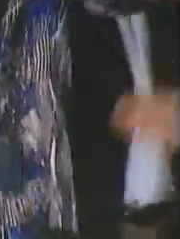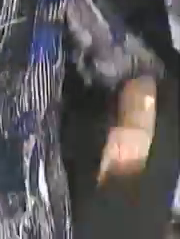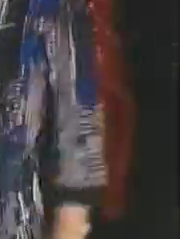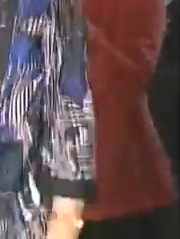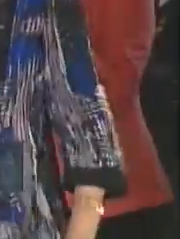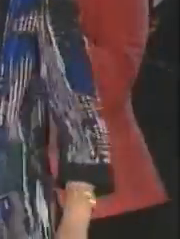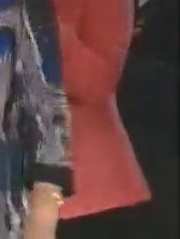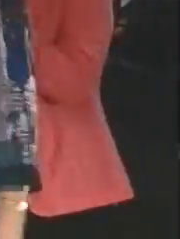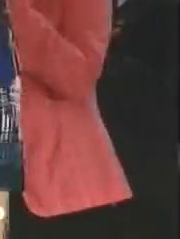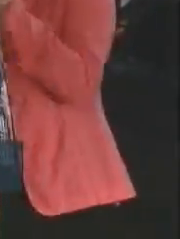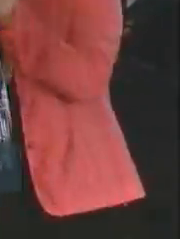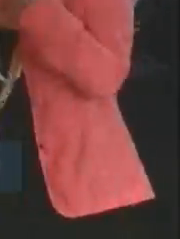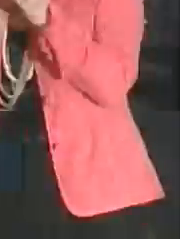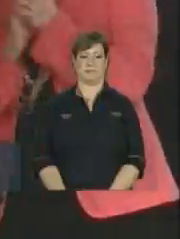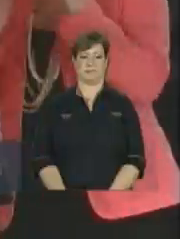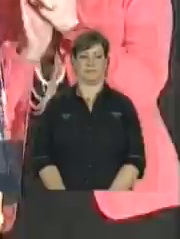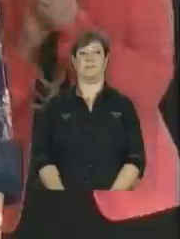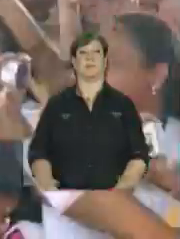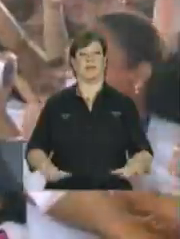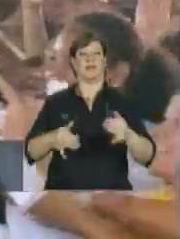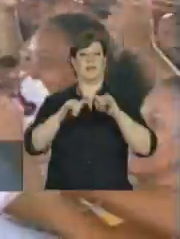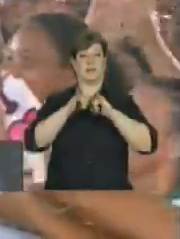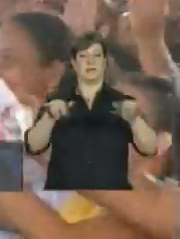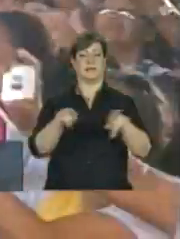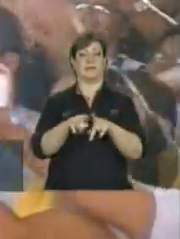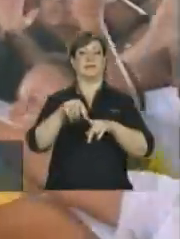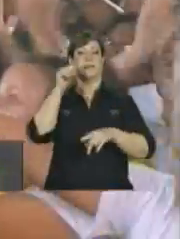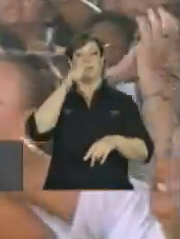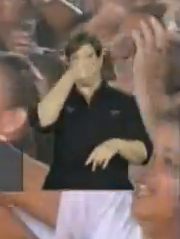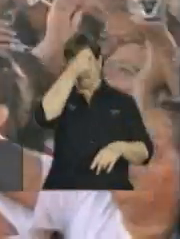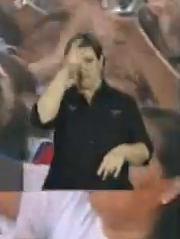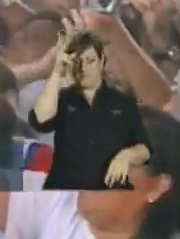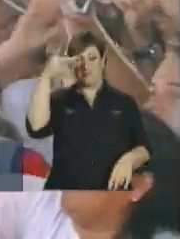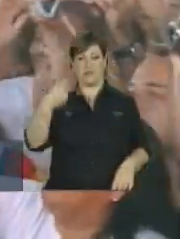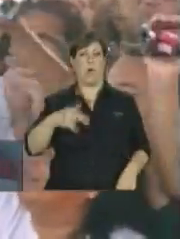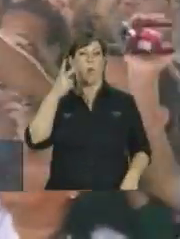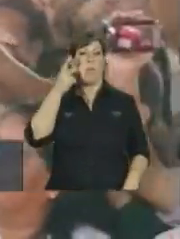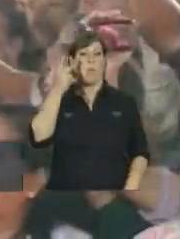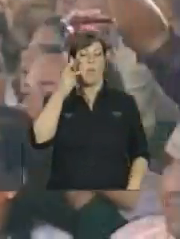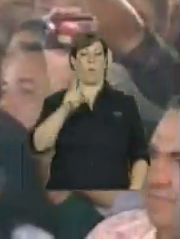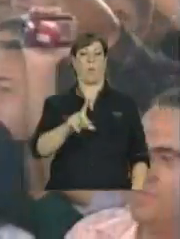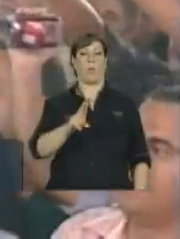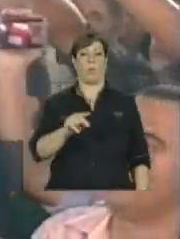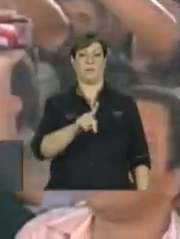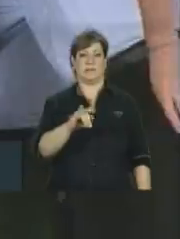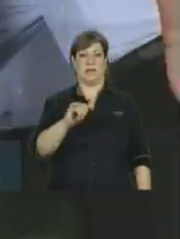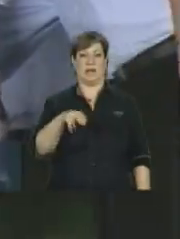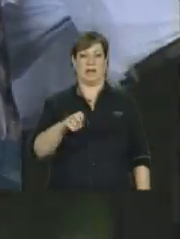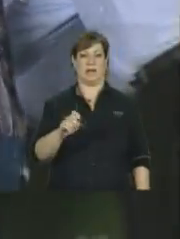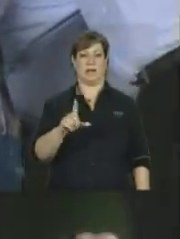Queremos também registrar a presença da prefeita de Fortaleza, Luiziane Lins.